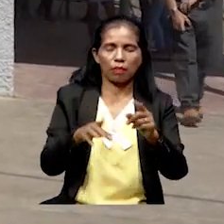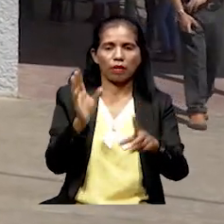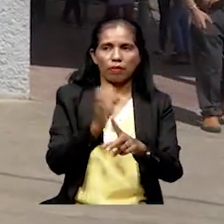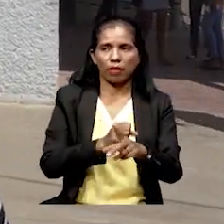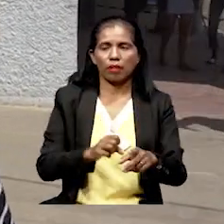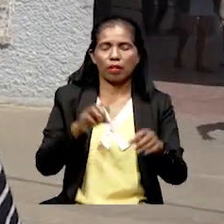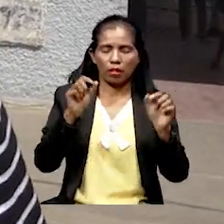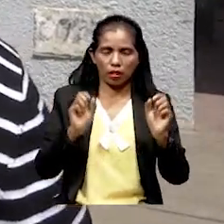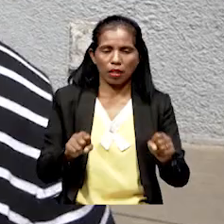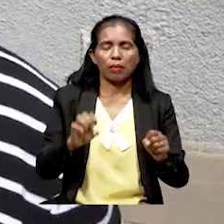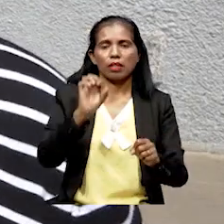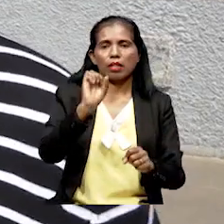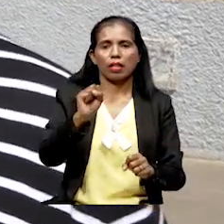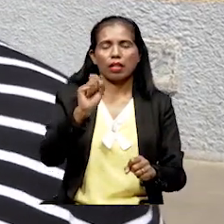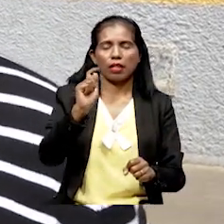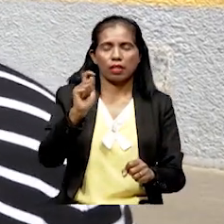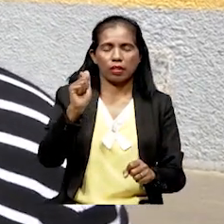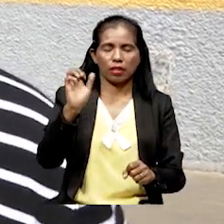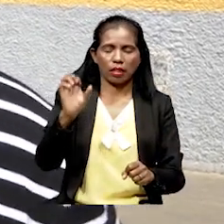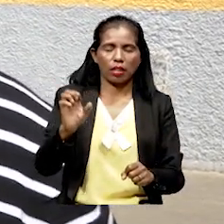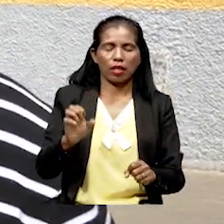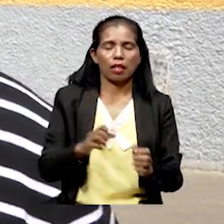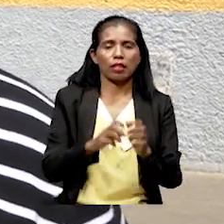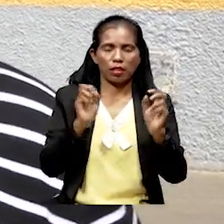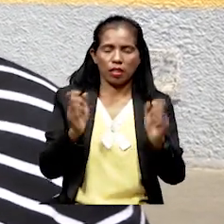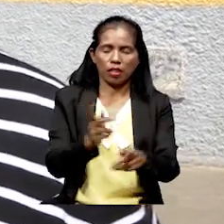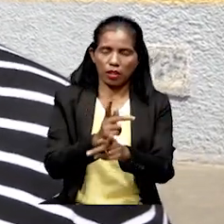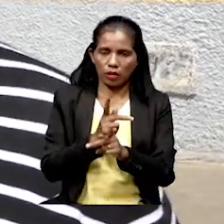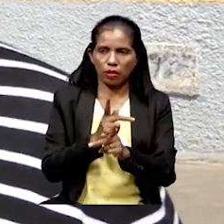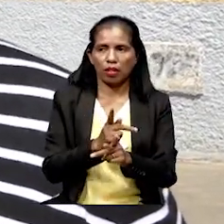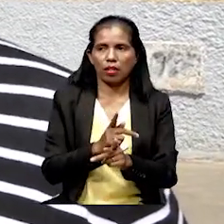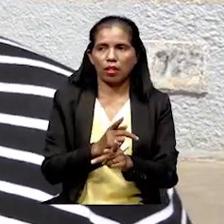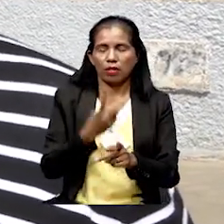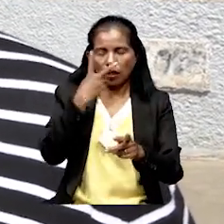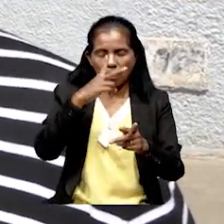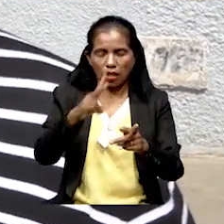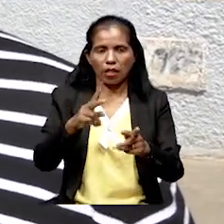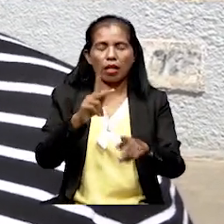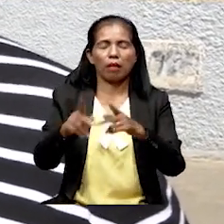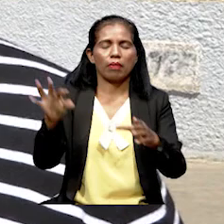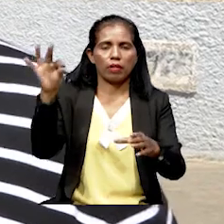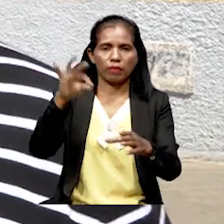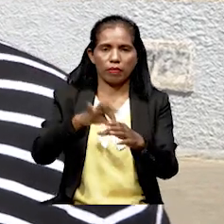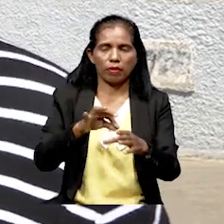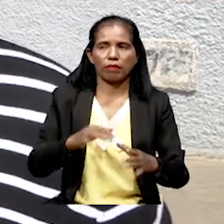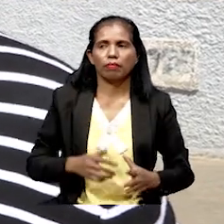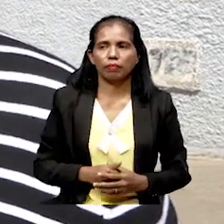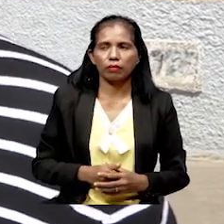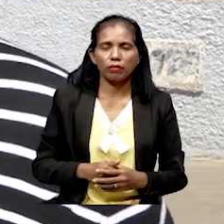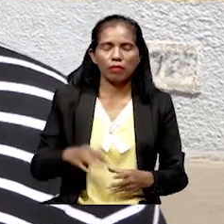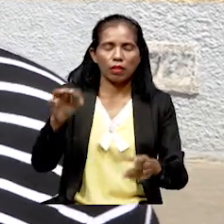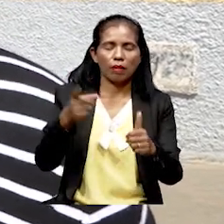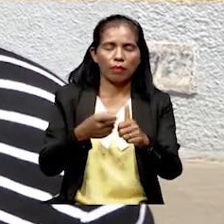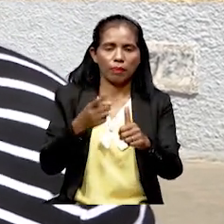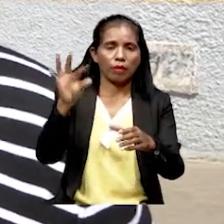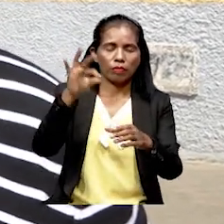tem que asegura informa ba centro a votação o toto. Atu sei que fala ema ne lista. Tamba ema primeira volta volta.